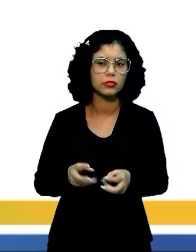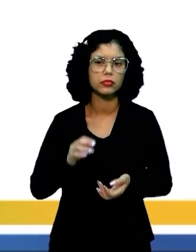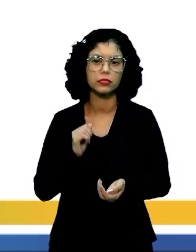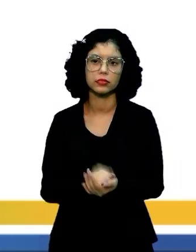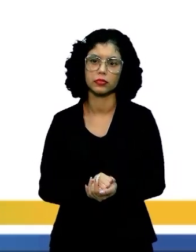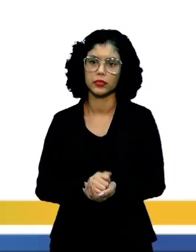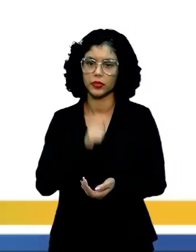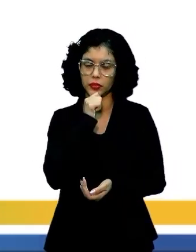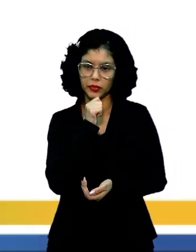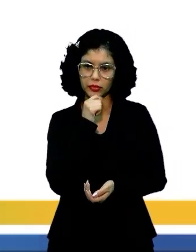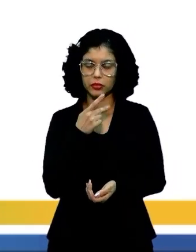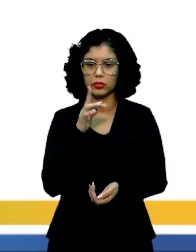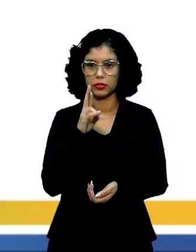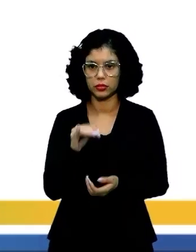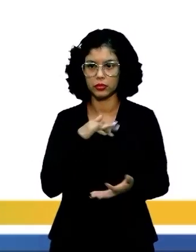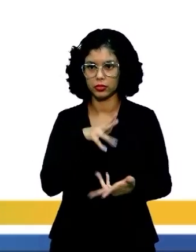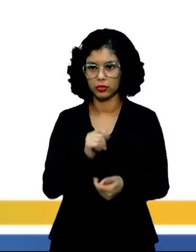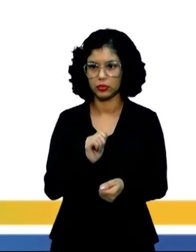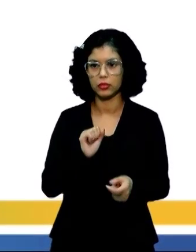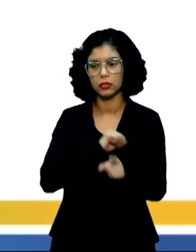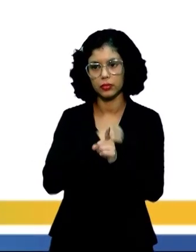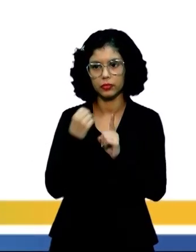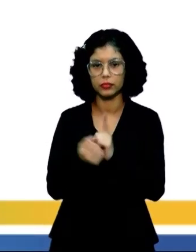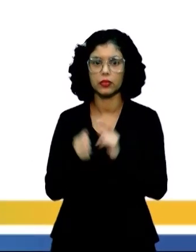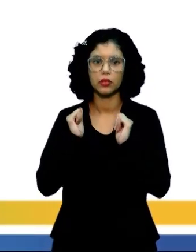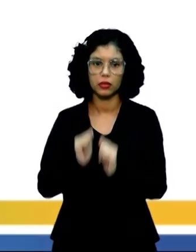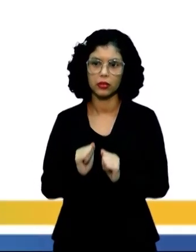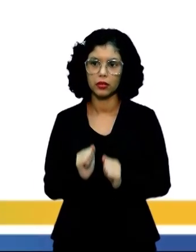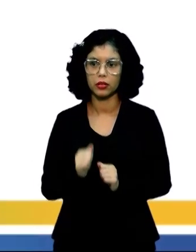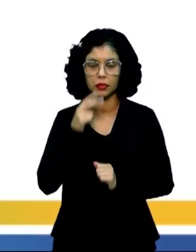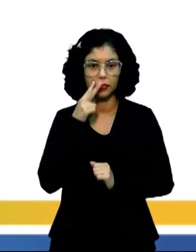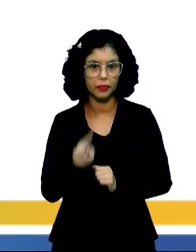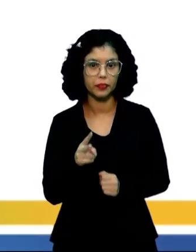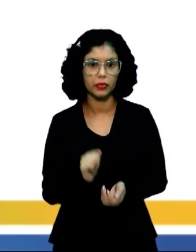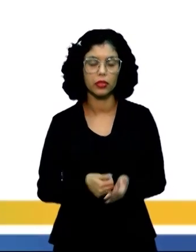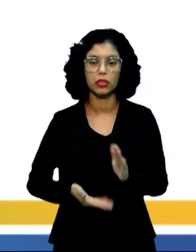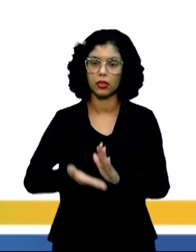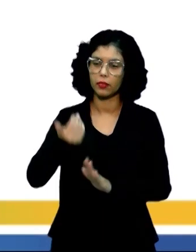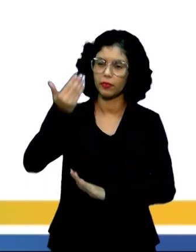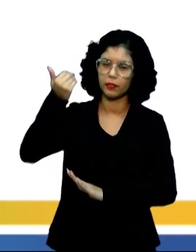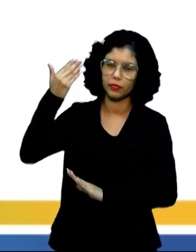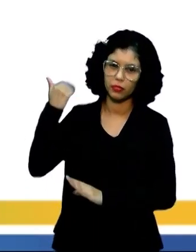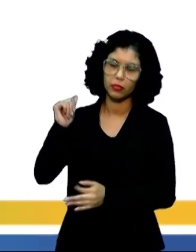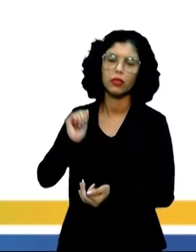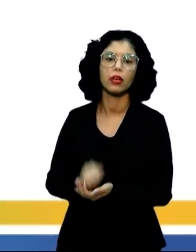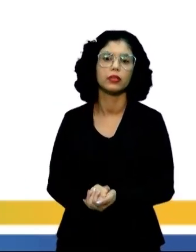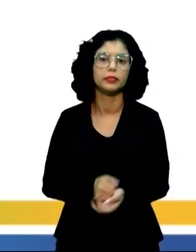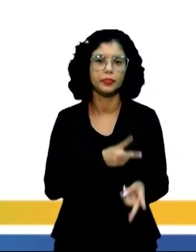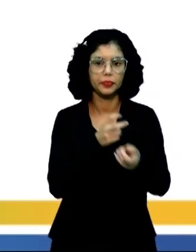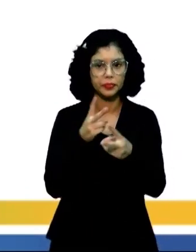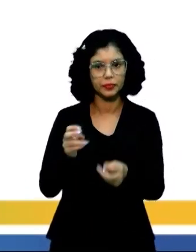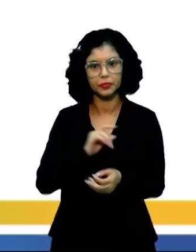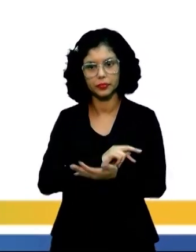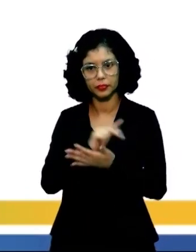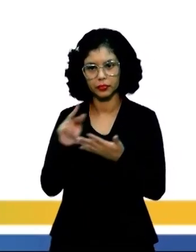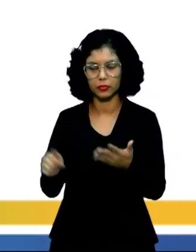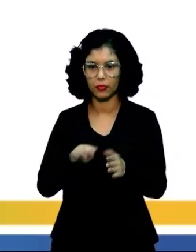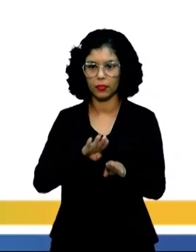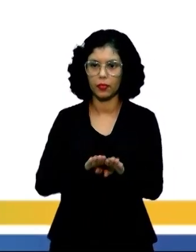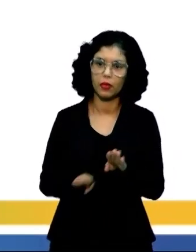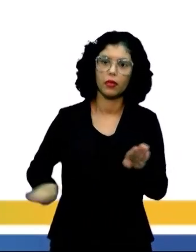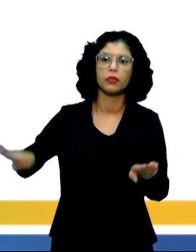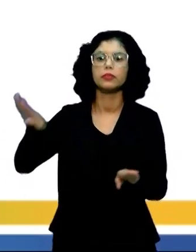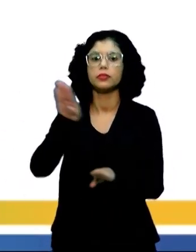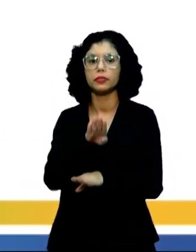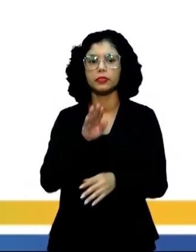de observar parodiar um mundo social que pode ver desde uma perspectiva diversa,